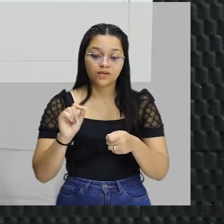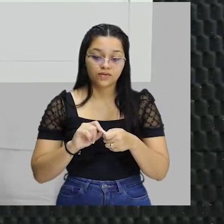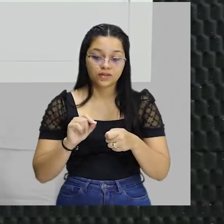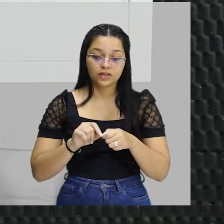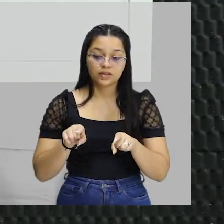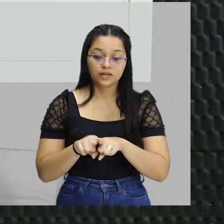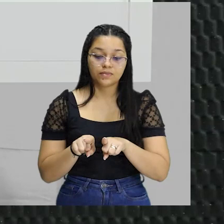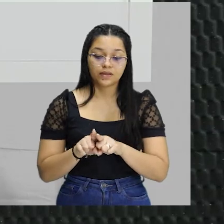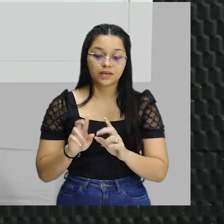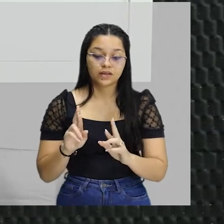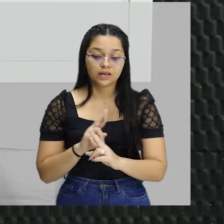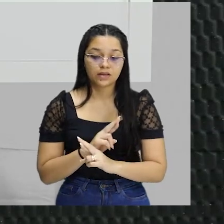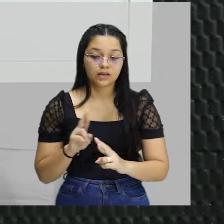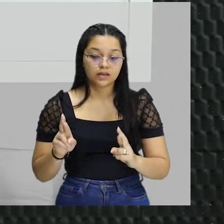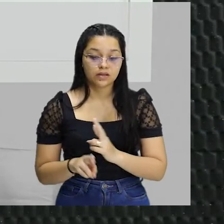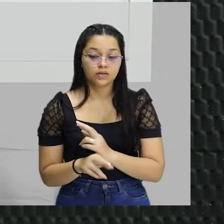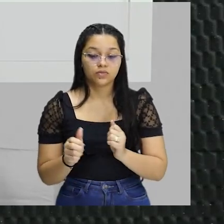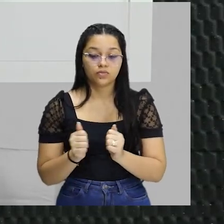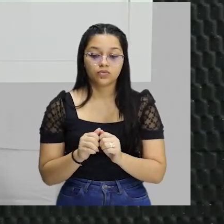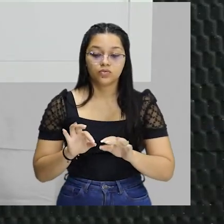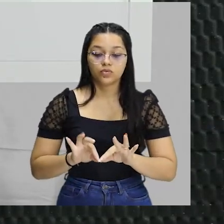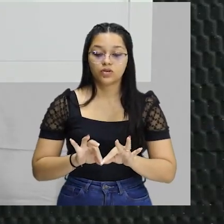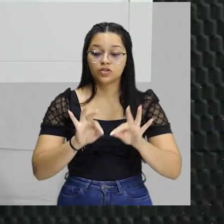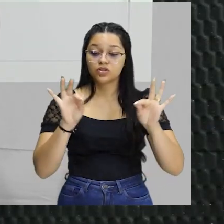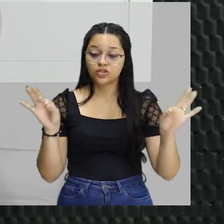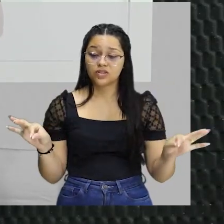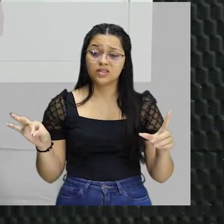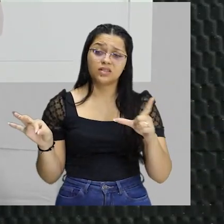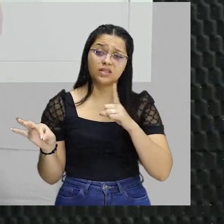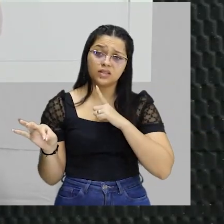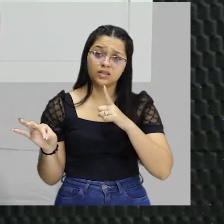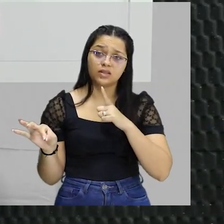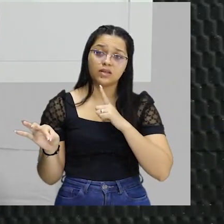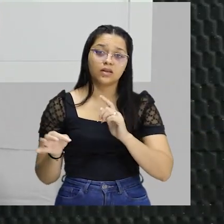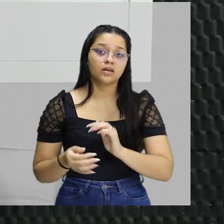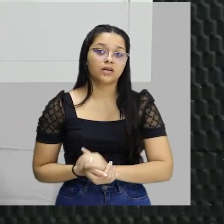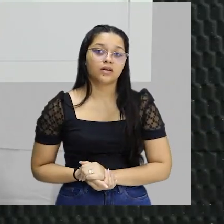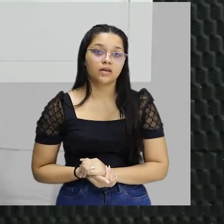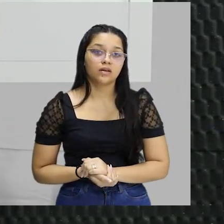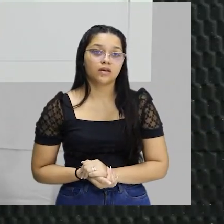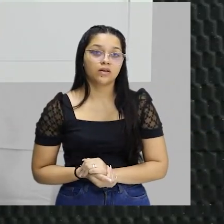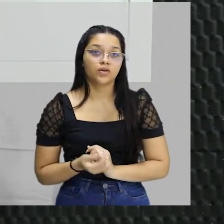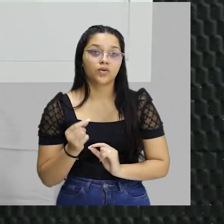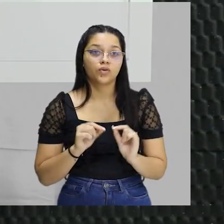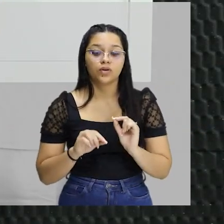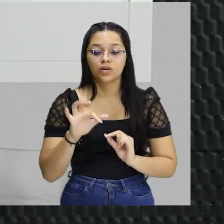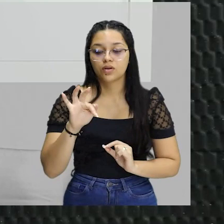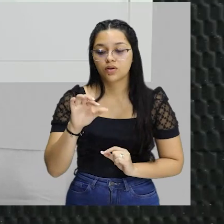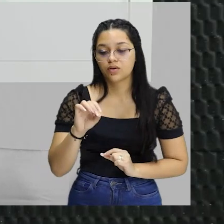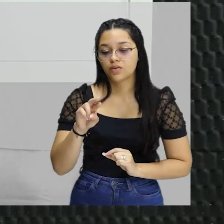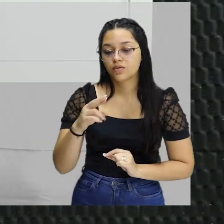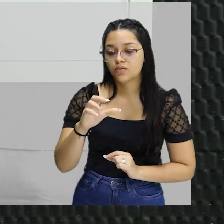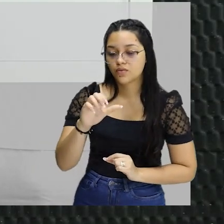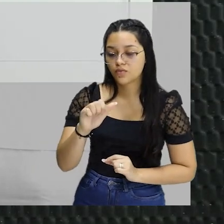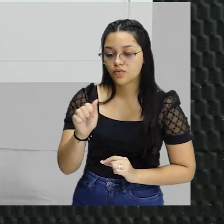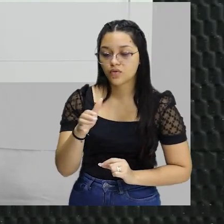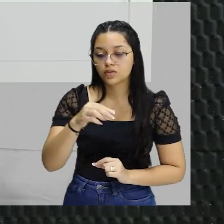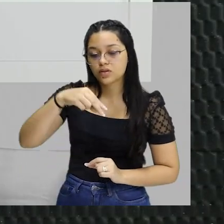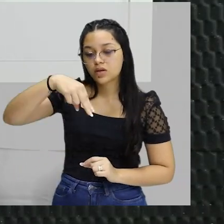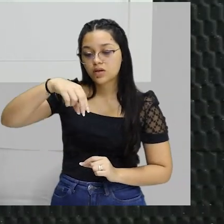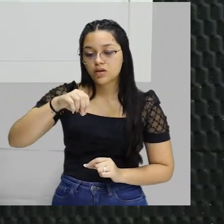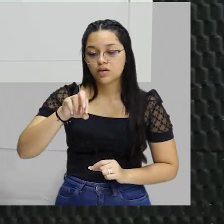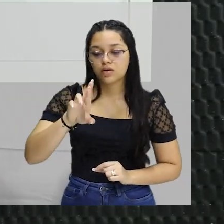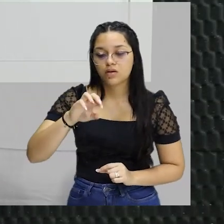ser a relação da força com a distância em que ela está agindo. Aquela força que nós chamamos de força